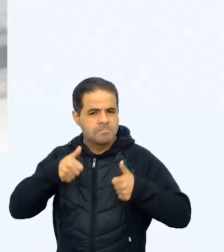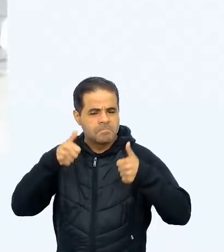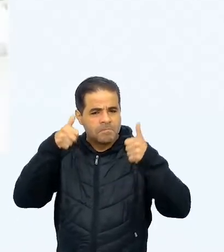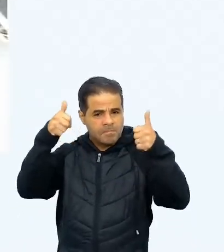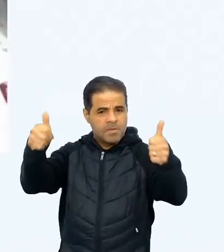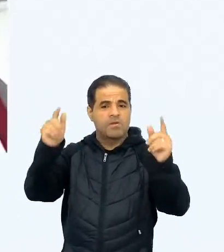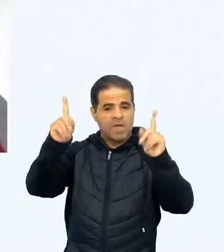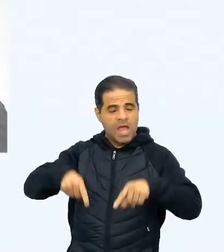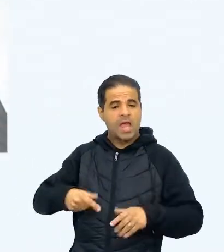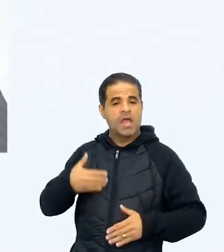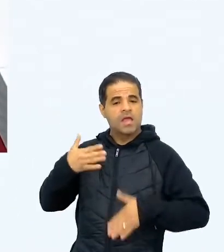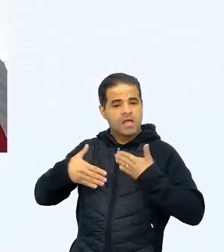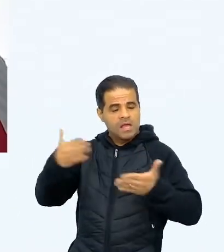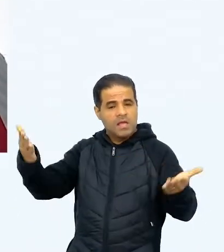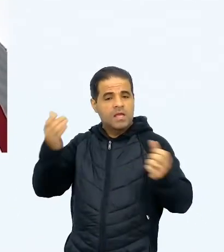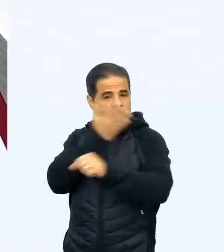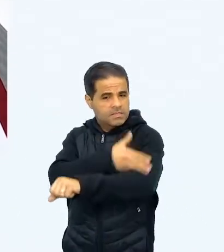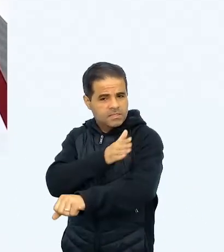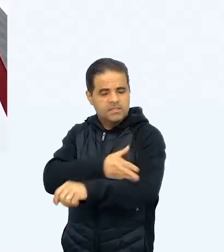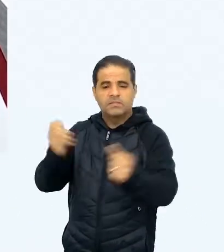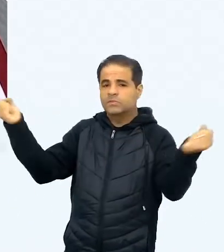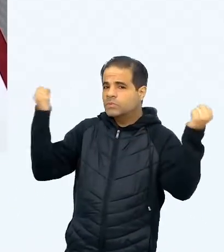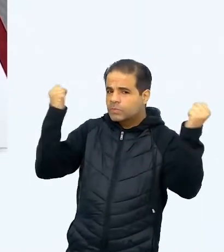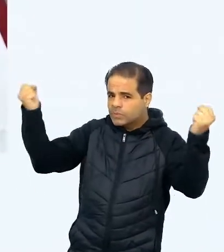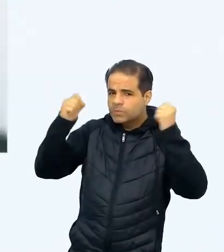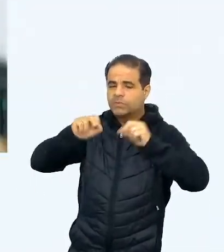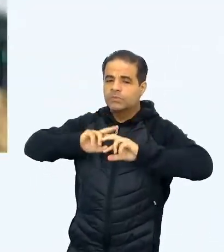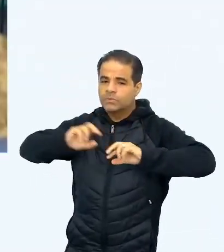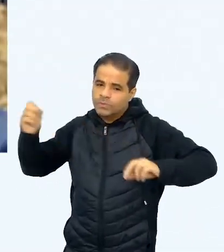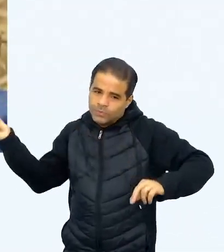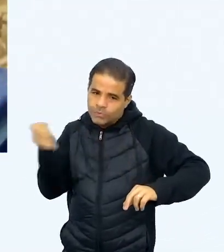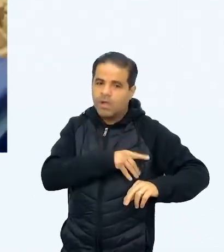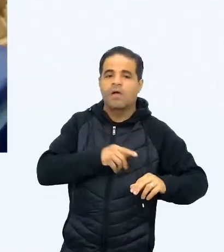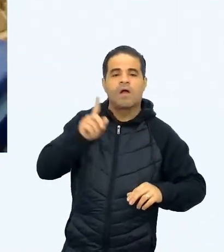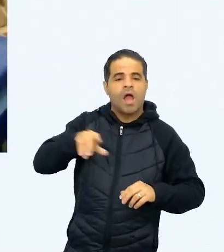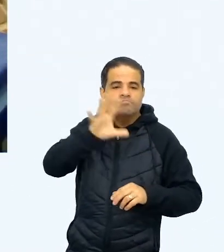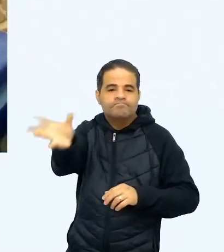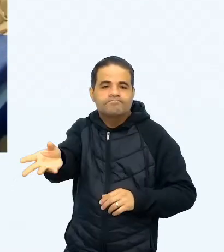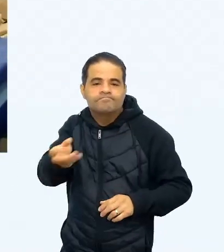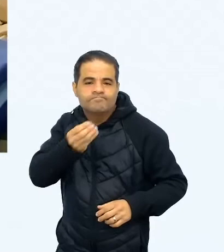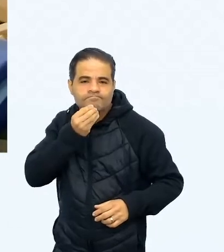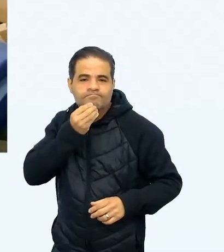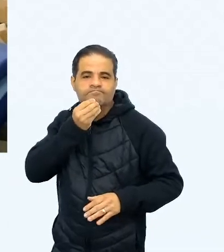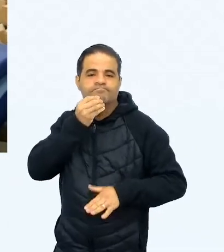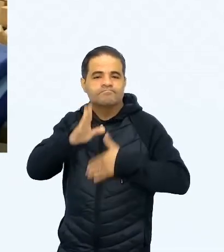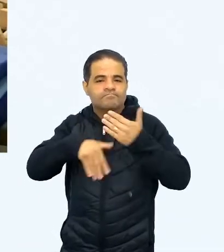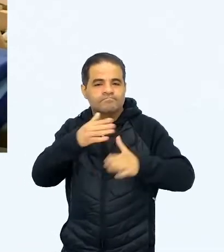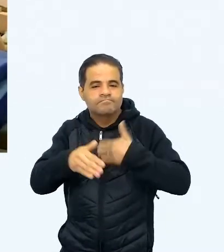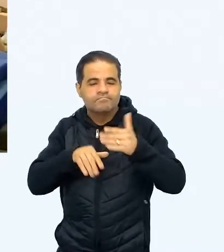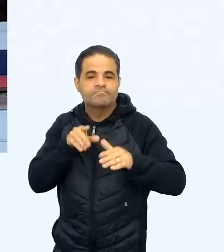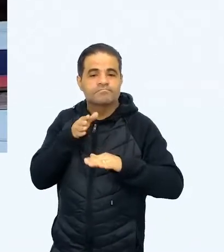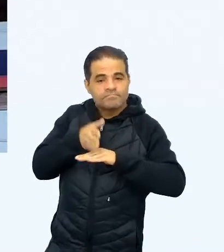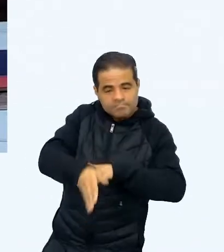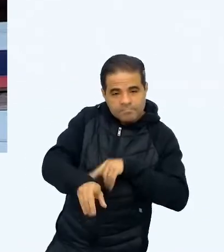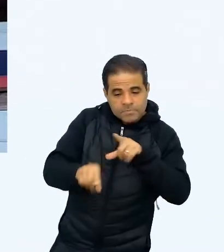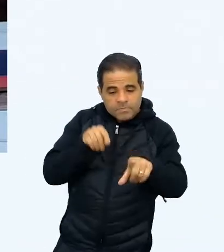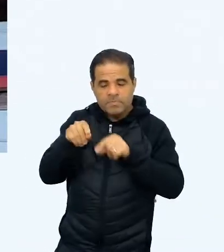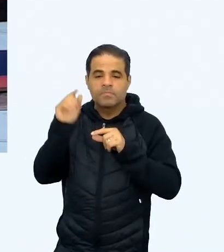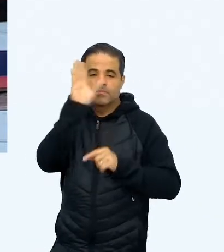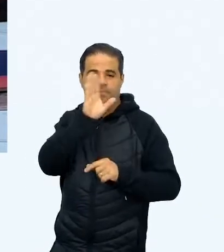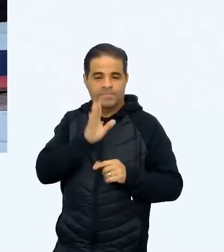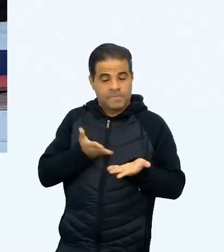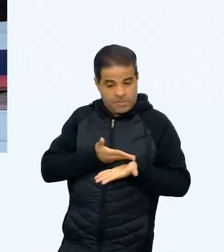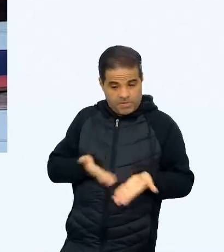de exercícios novos de grande dificuldade e uma chance real dele poder estar ingressando na seleção brasileira. O ginásio aqui do